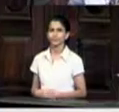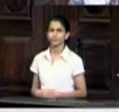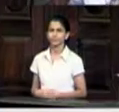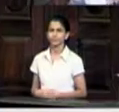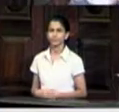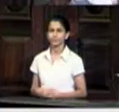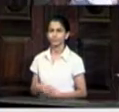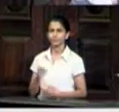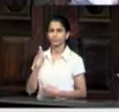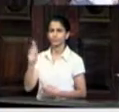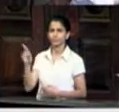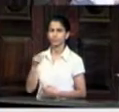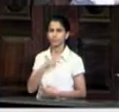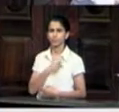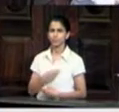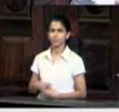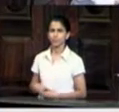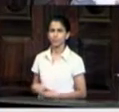Senhor